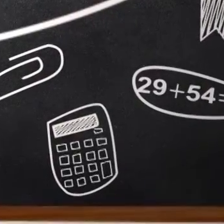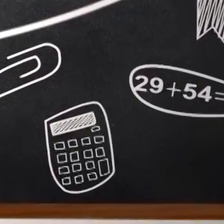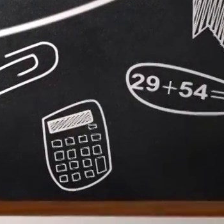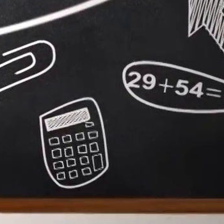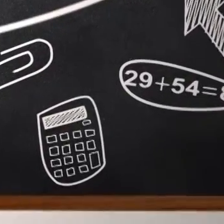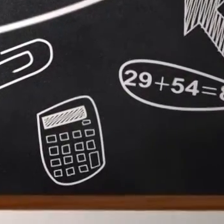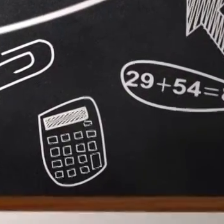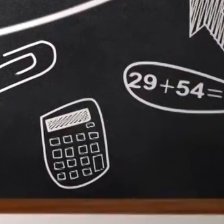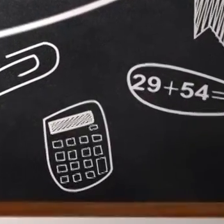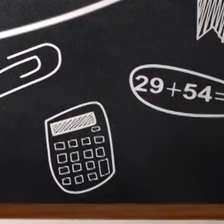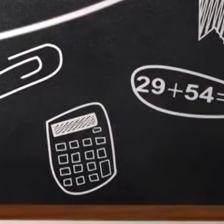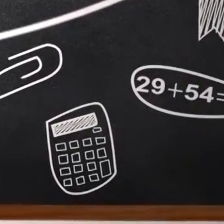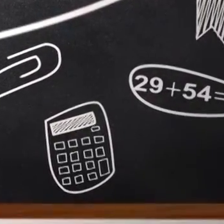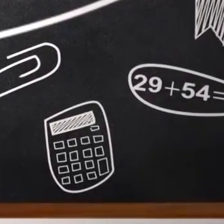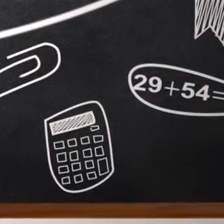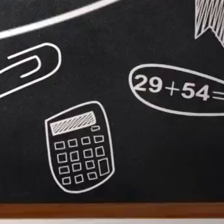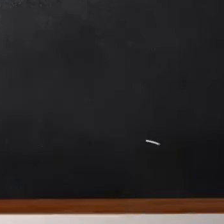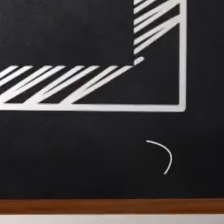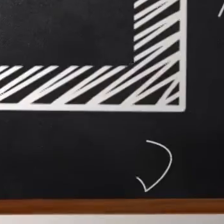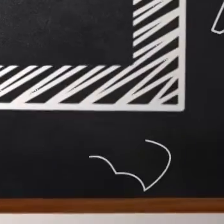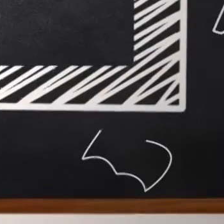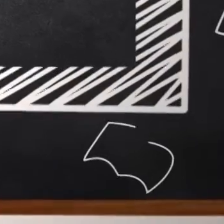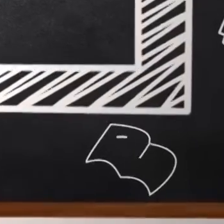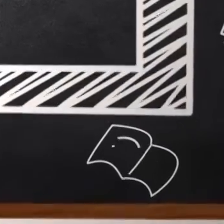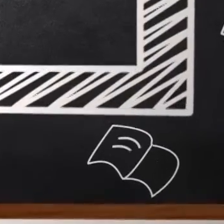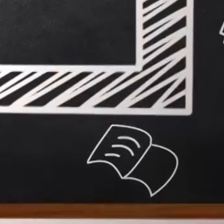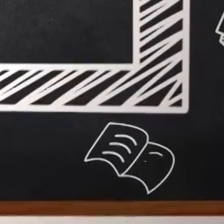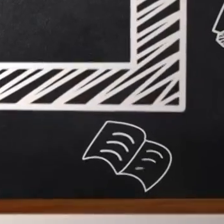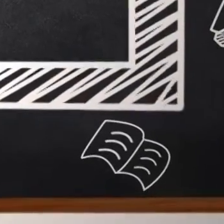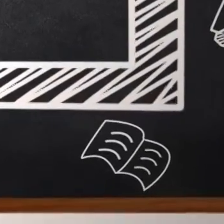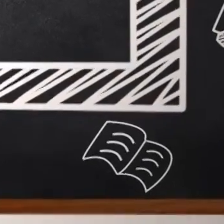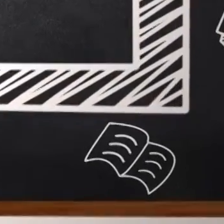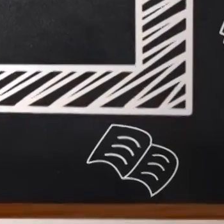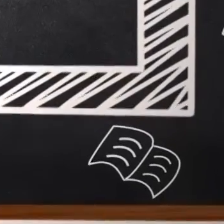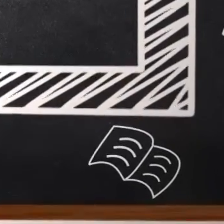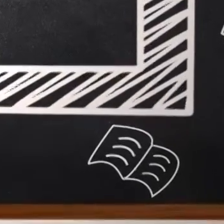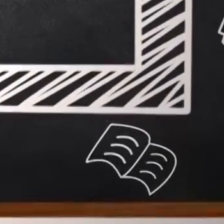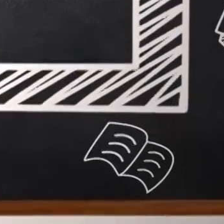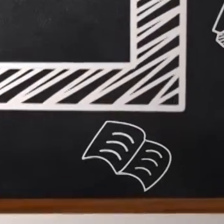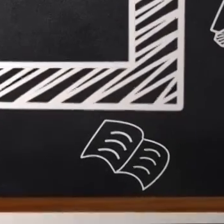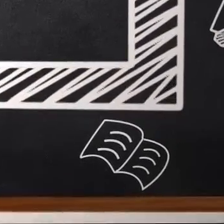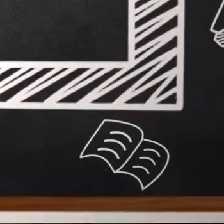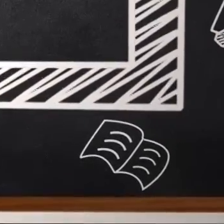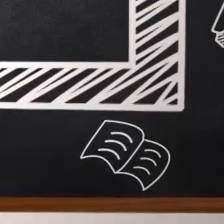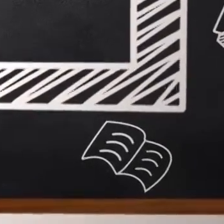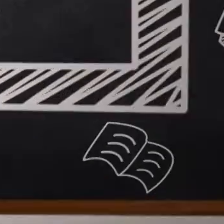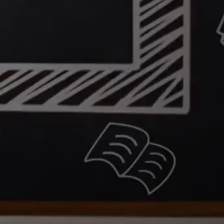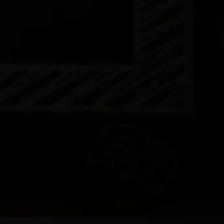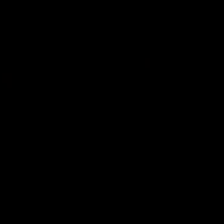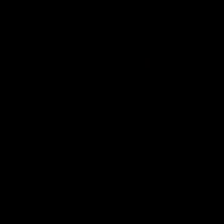A, prática econômica sustentável, alternativa B, contenção de impactos ambientais,